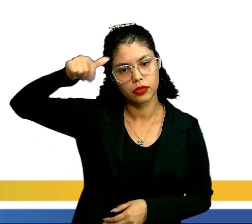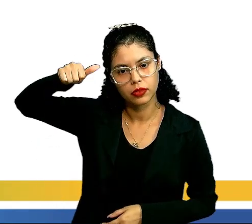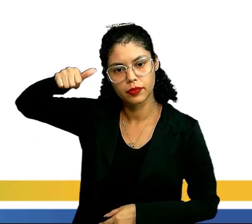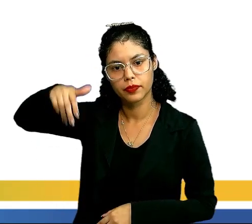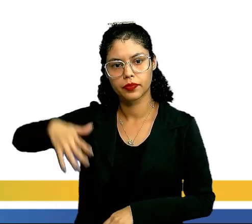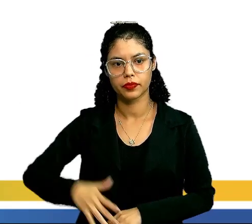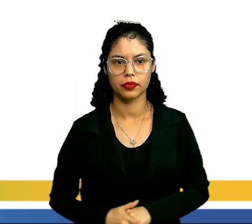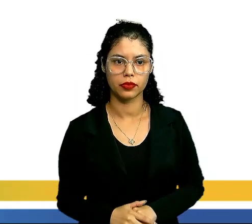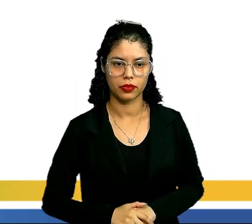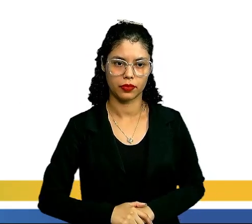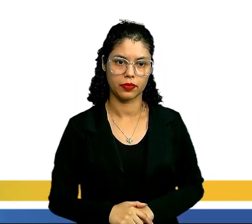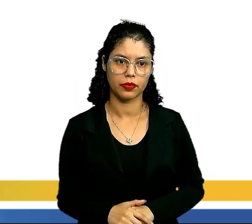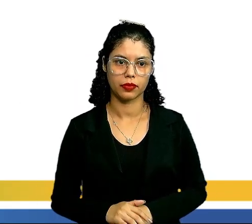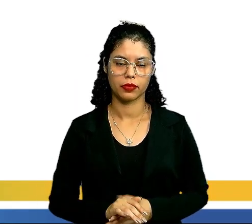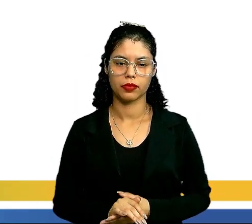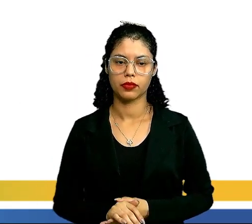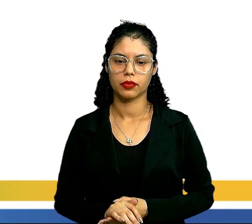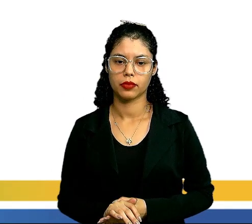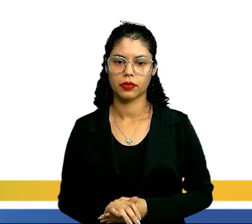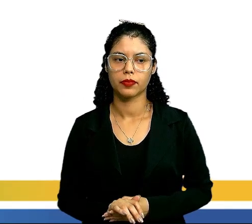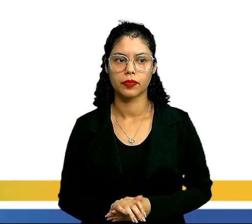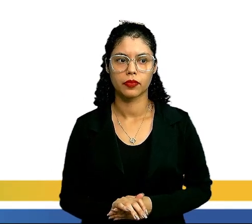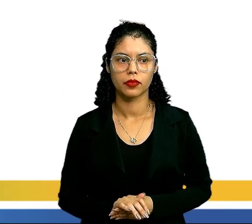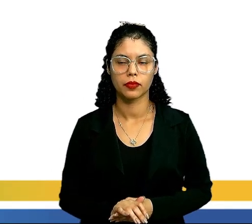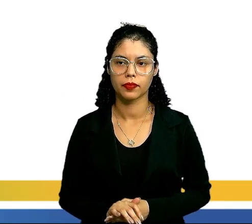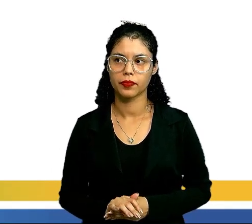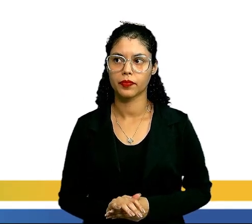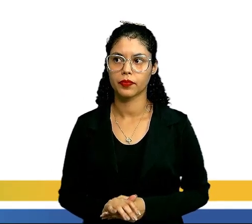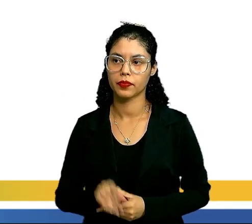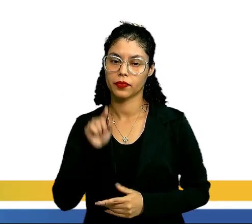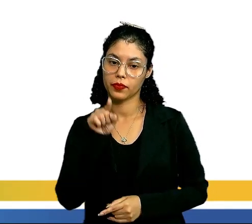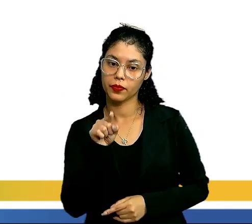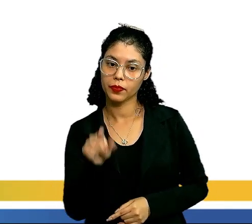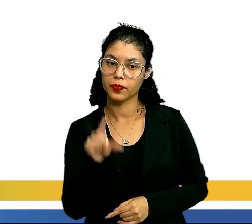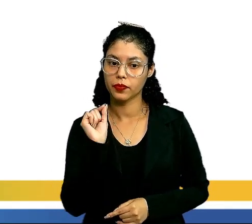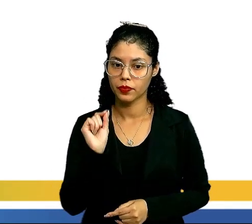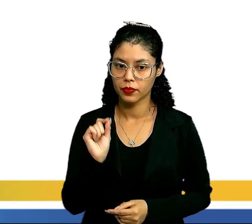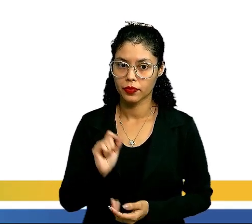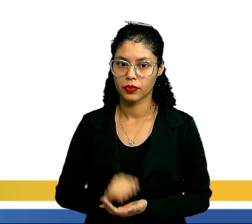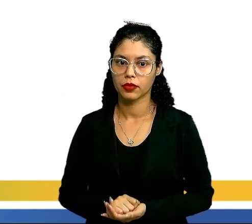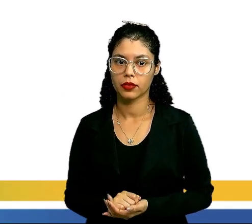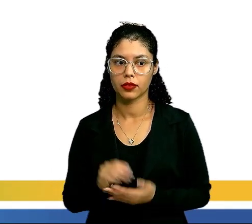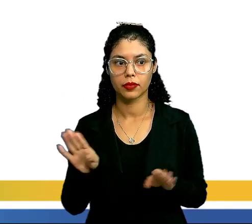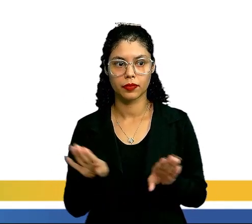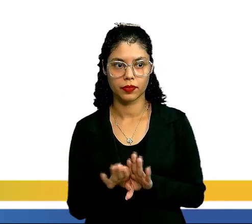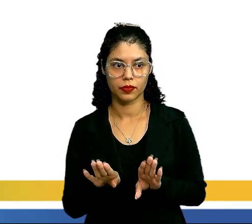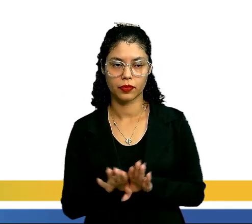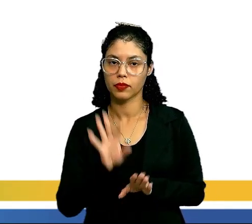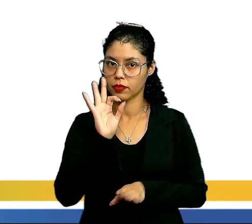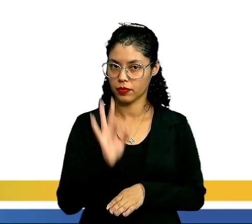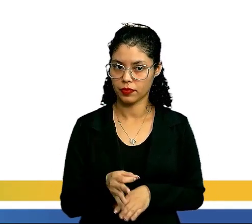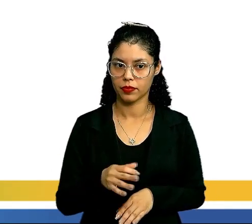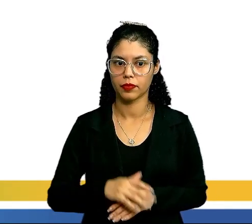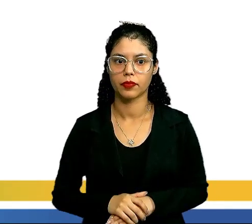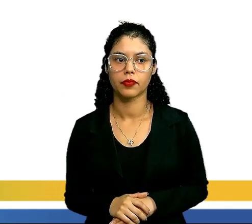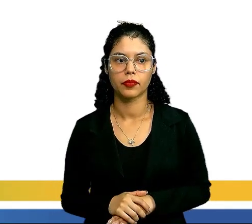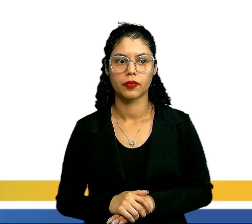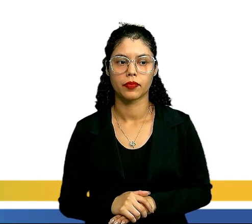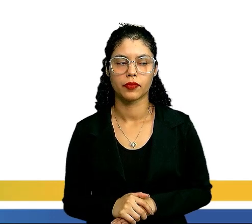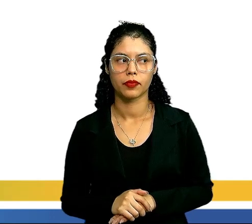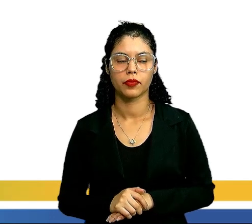russa ou até mesmo na Amazônia, tá? Essa alternativa também está